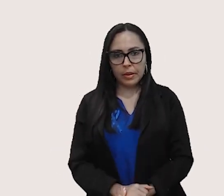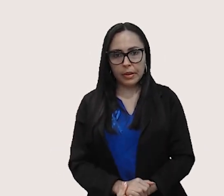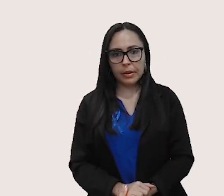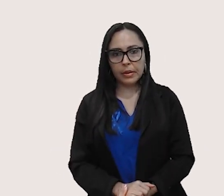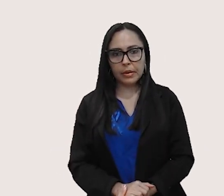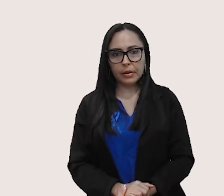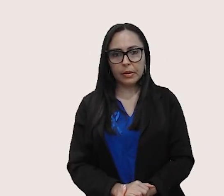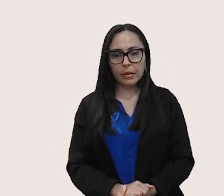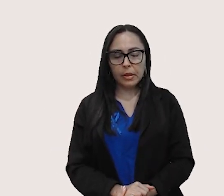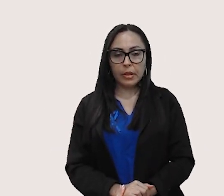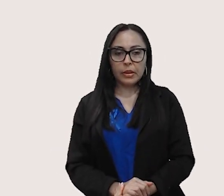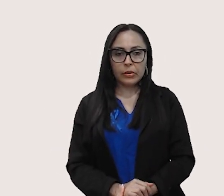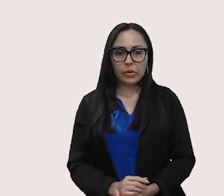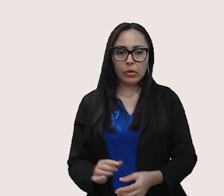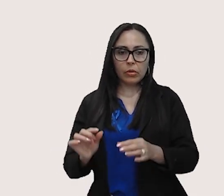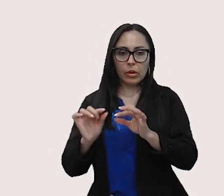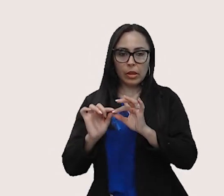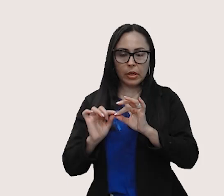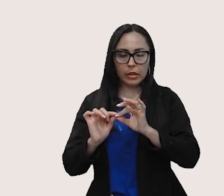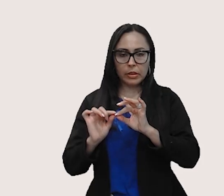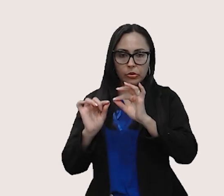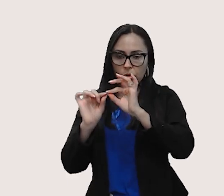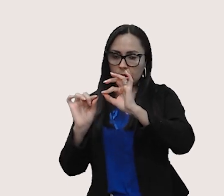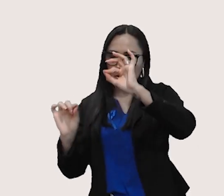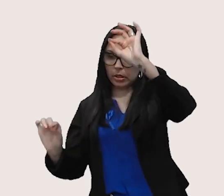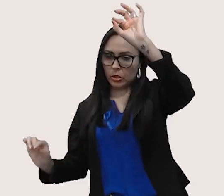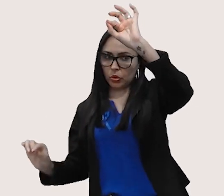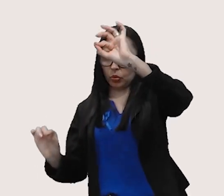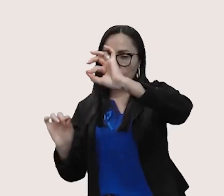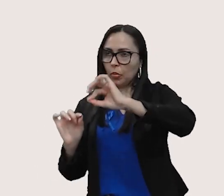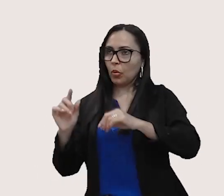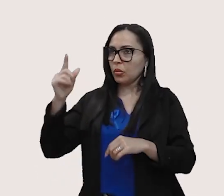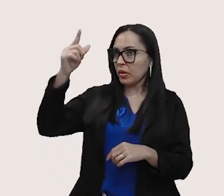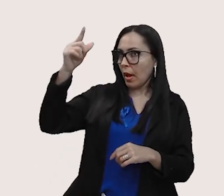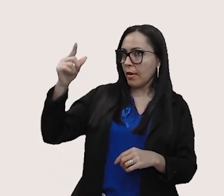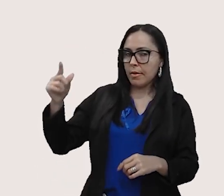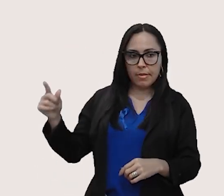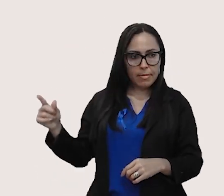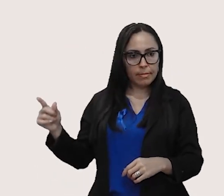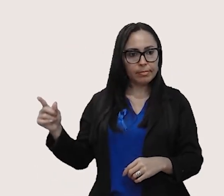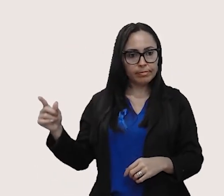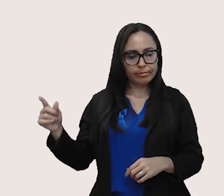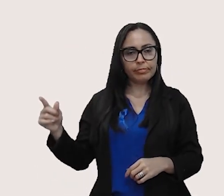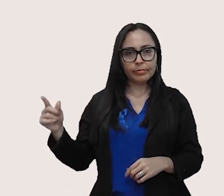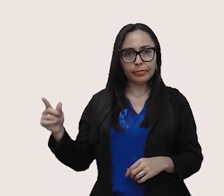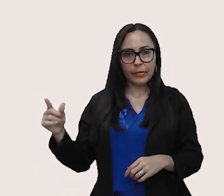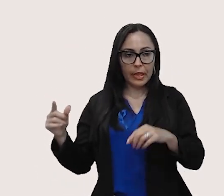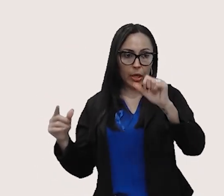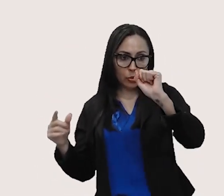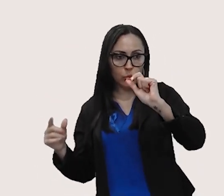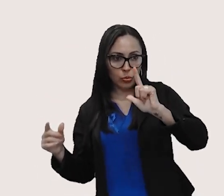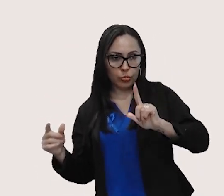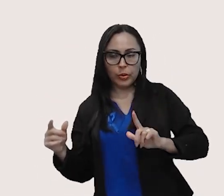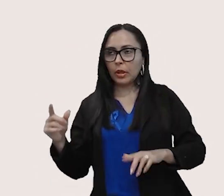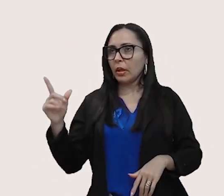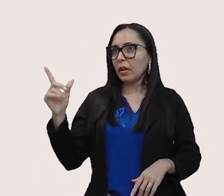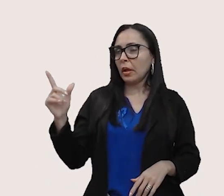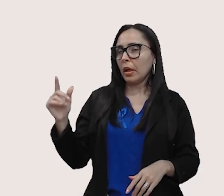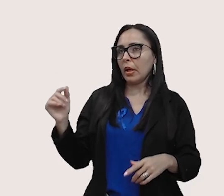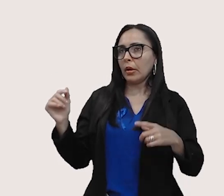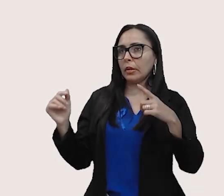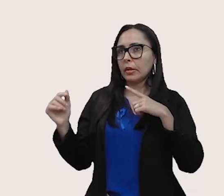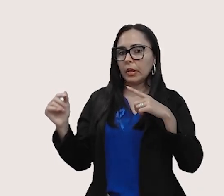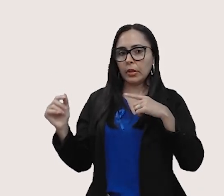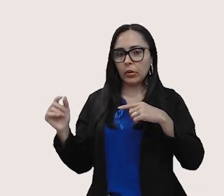eu calcular a distância entre esses dois pontos aí considerados e demarcado essa linhazinha de azul, eu tenho aí